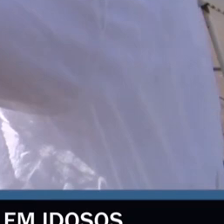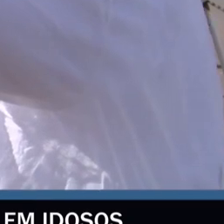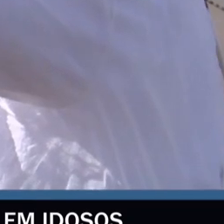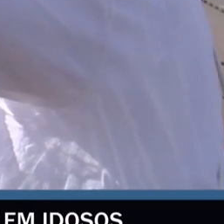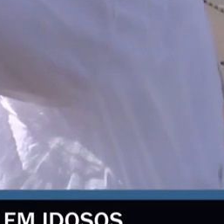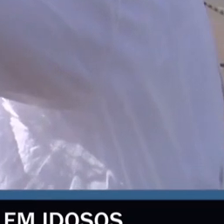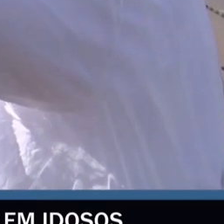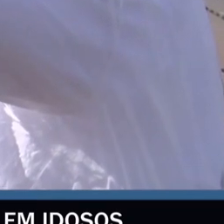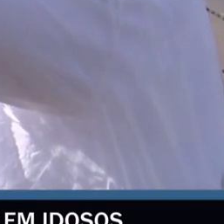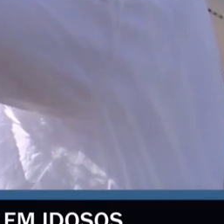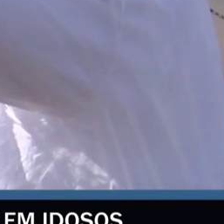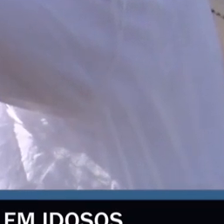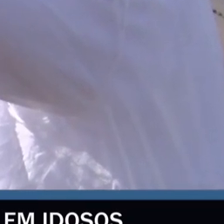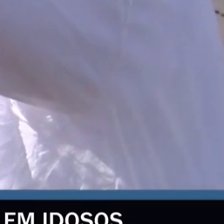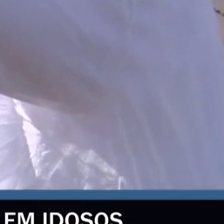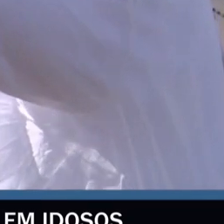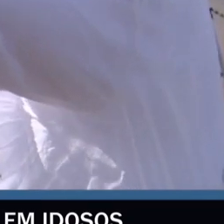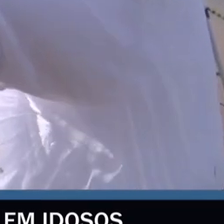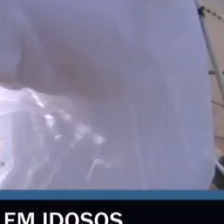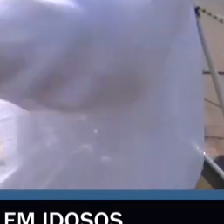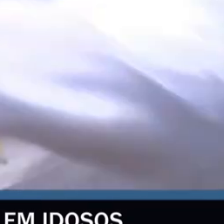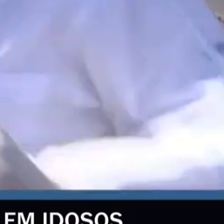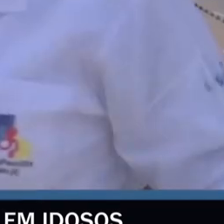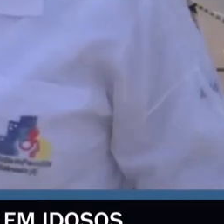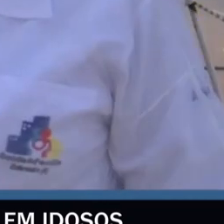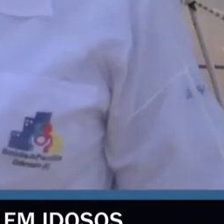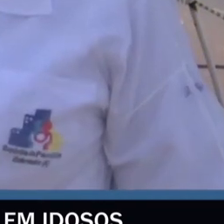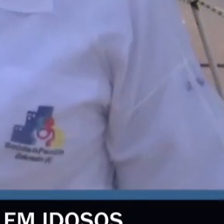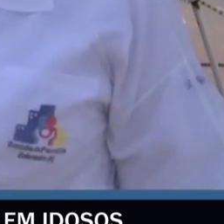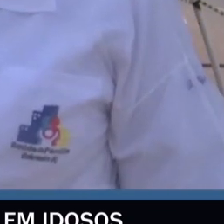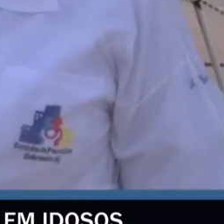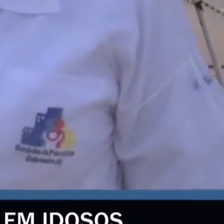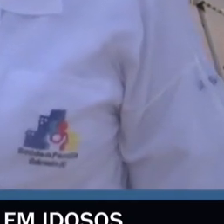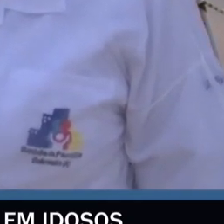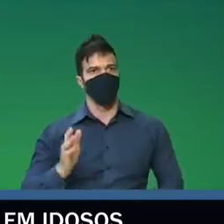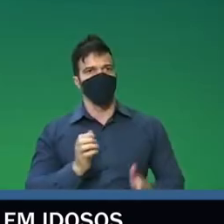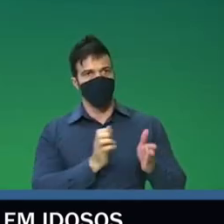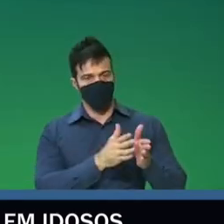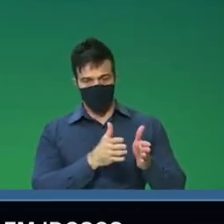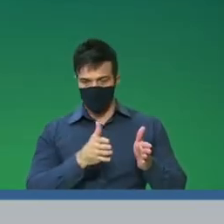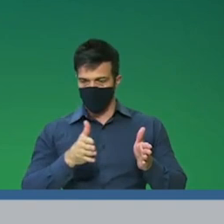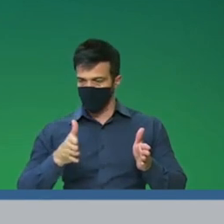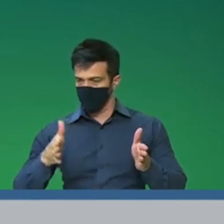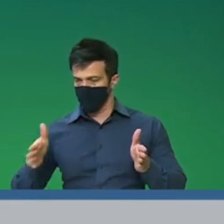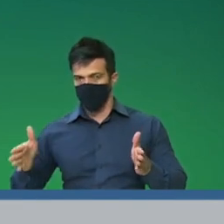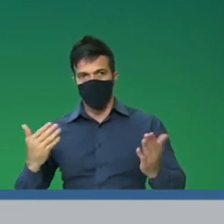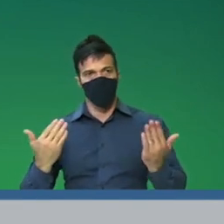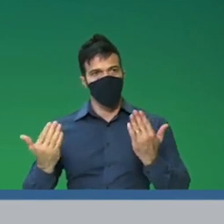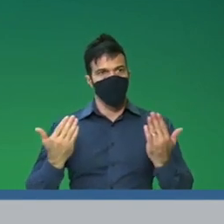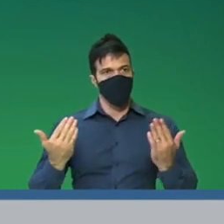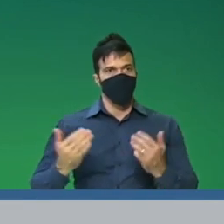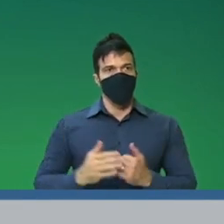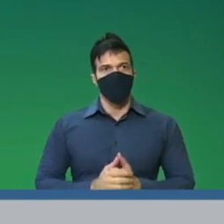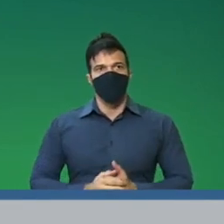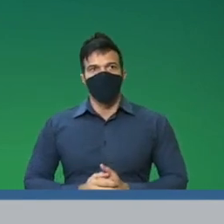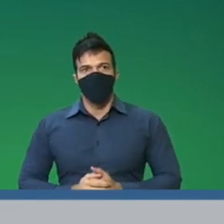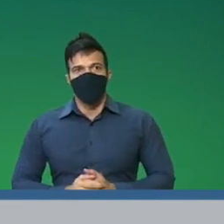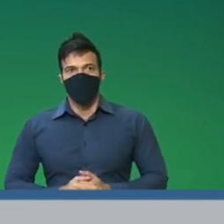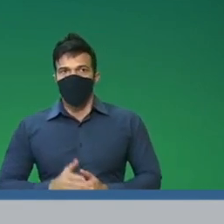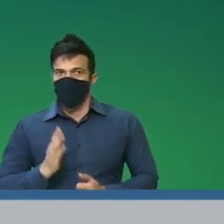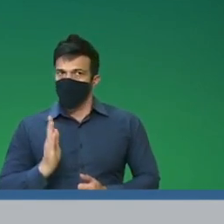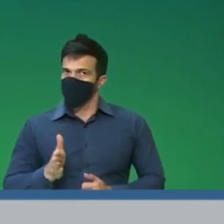houve aumento quanto ao número de casos e de óbitos para este grupo já identificamos